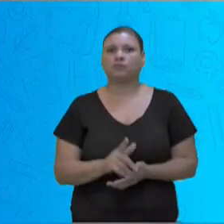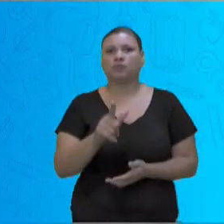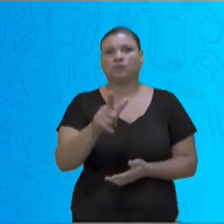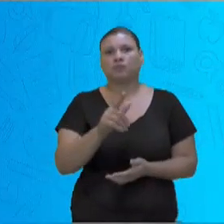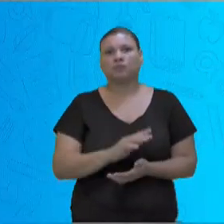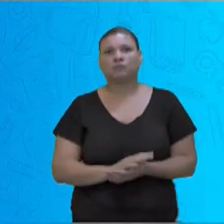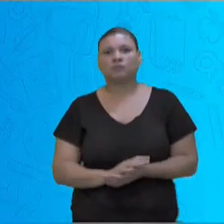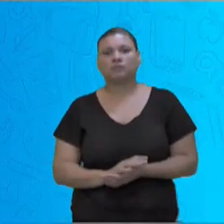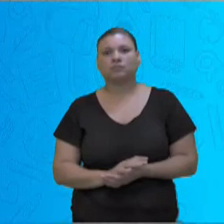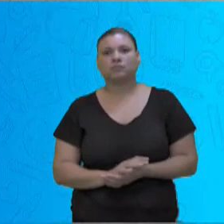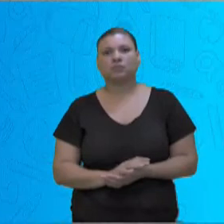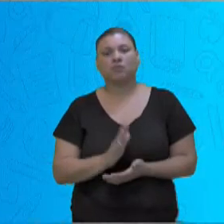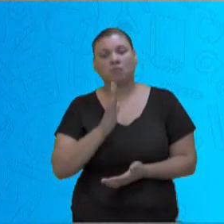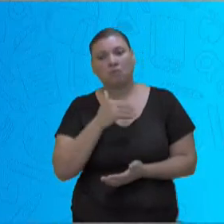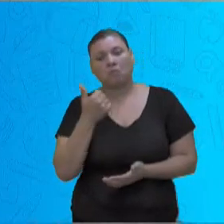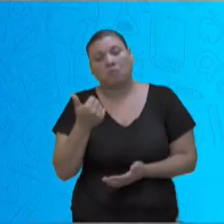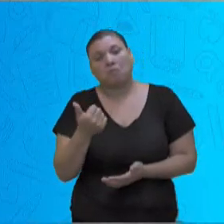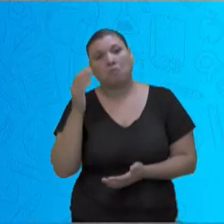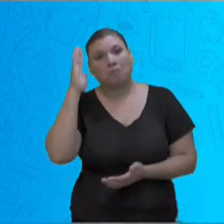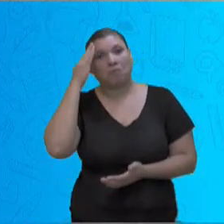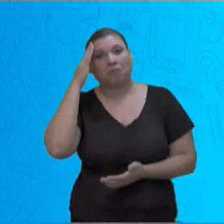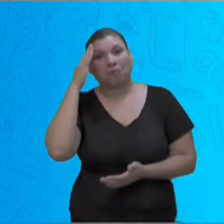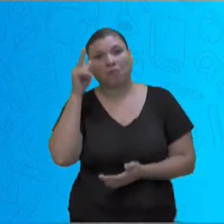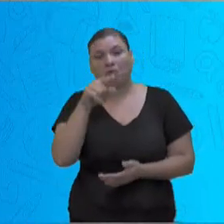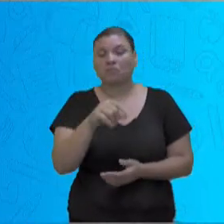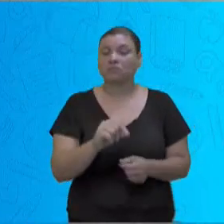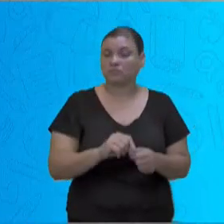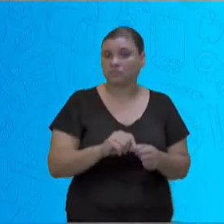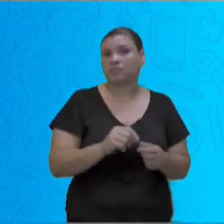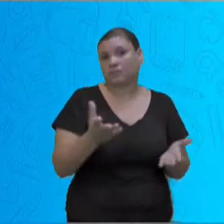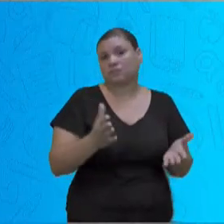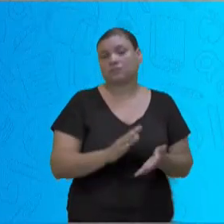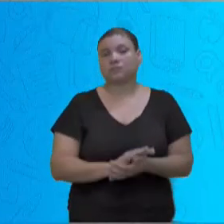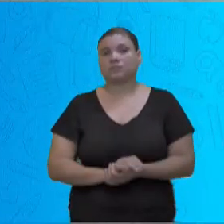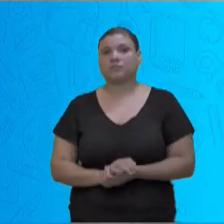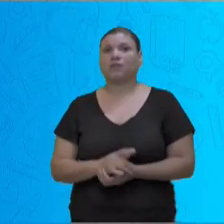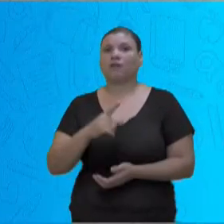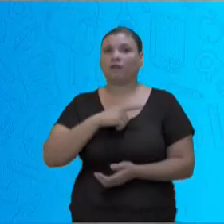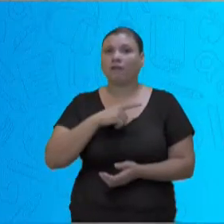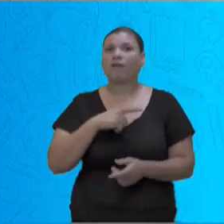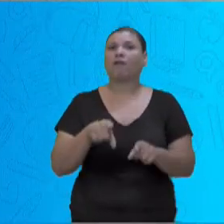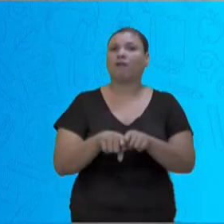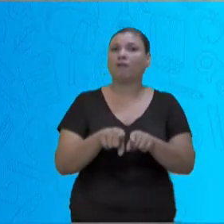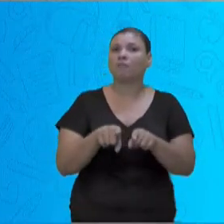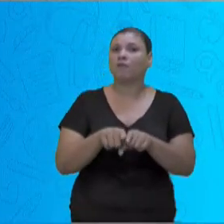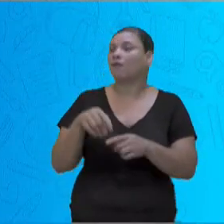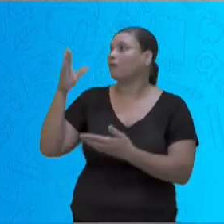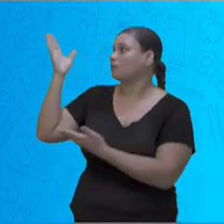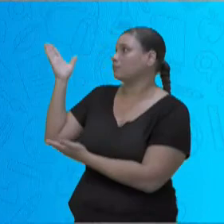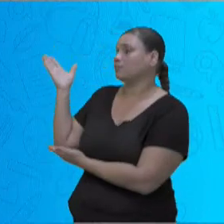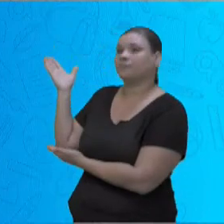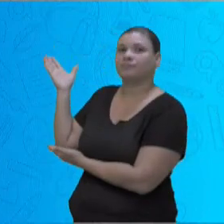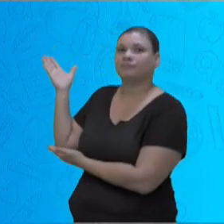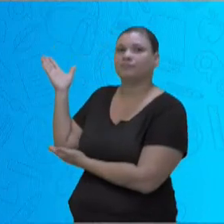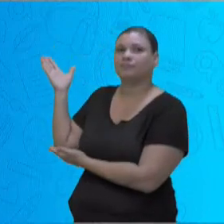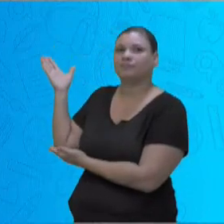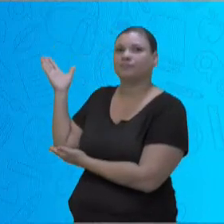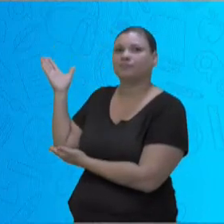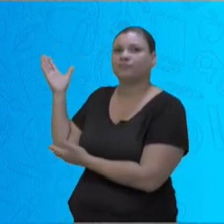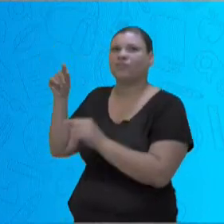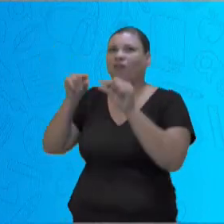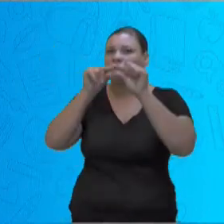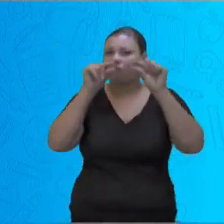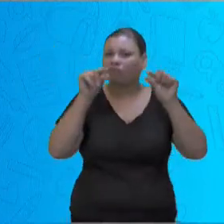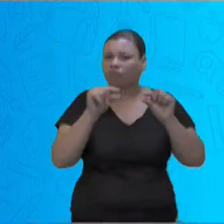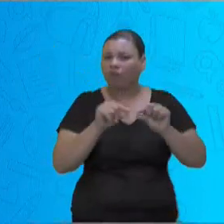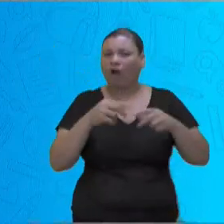mais confortável, ok? E lá também tem todas essas outras frases aonde você vai te